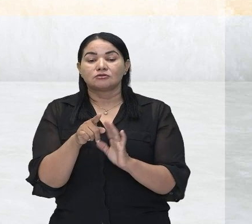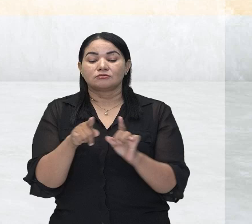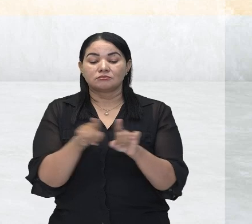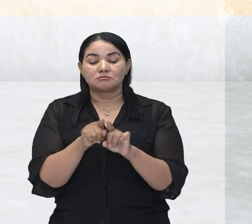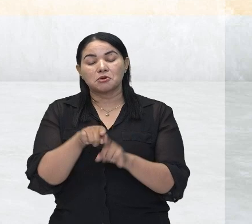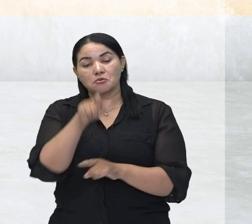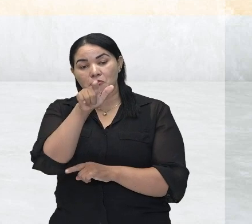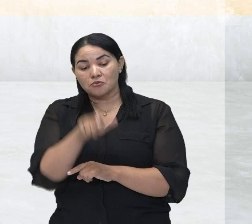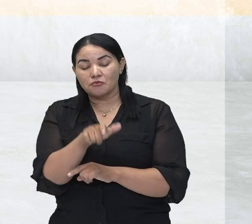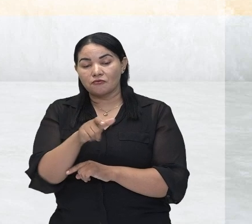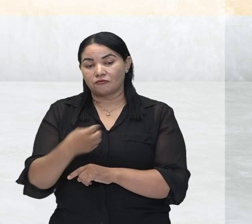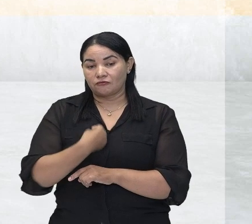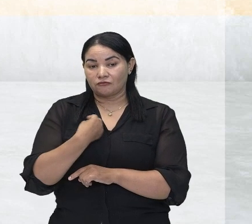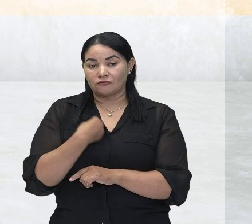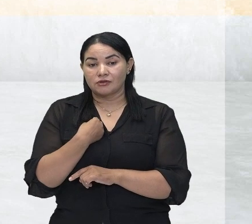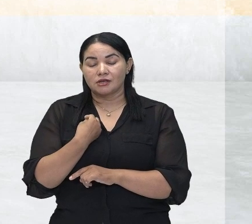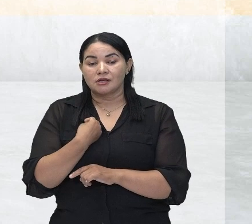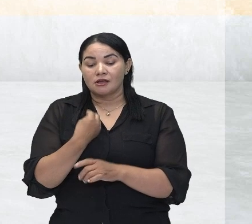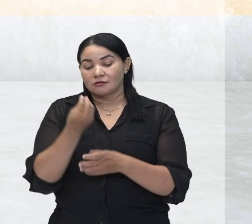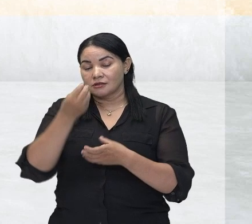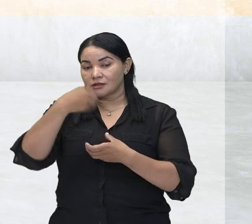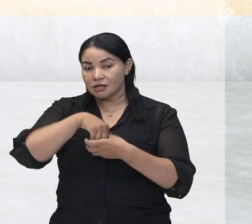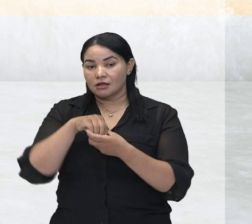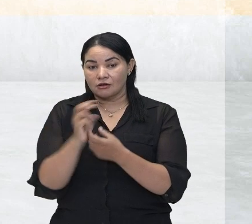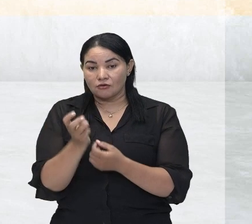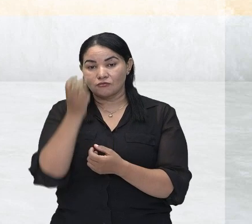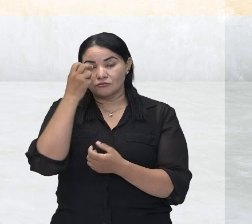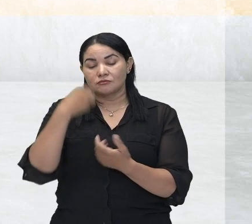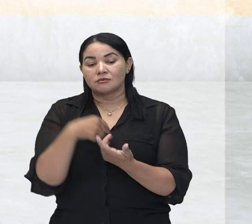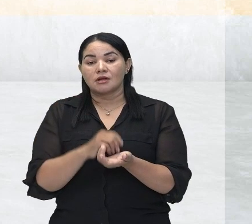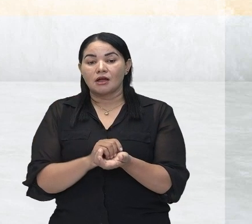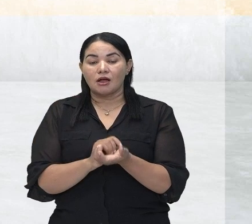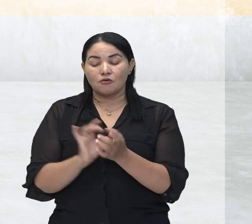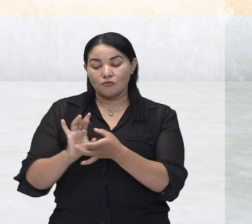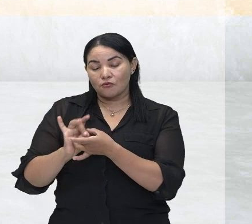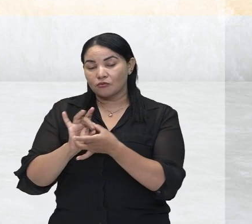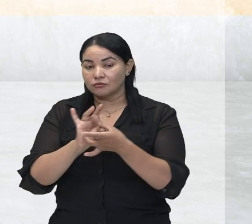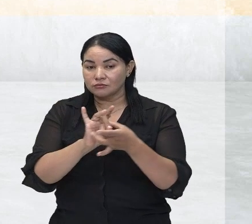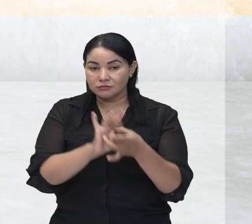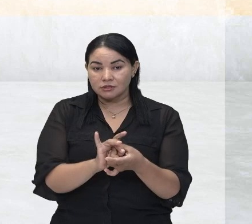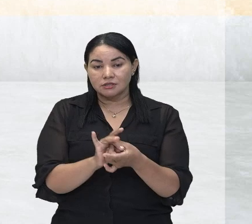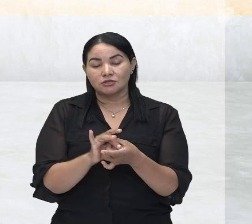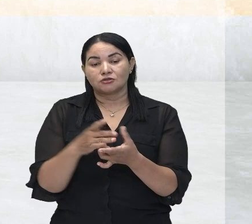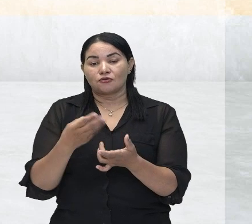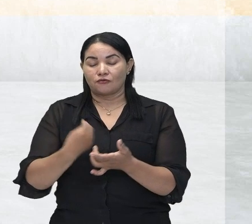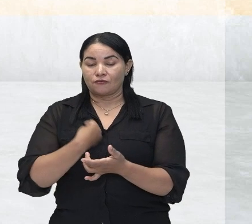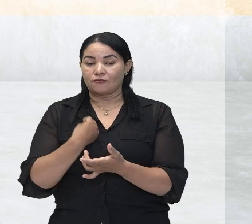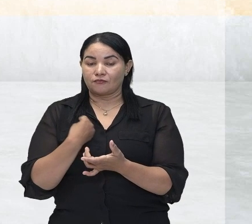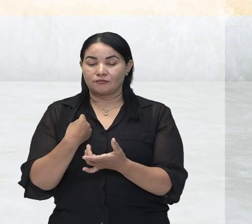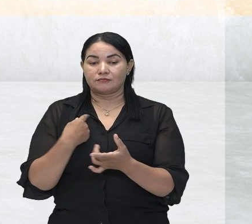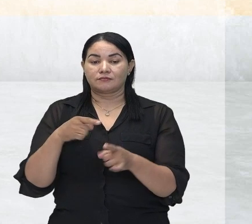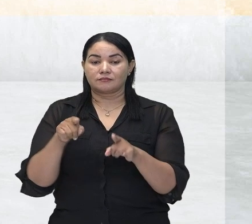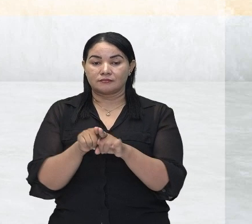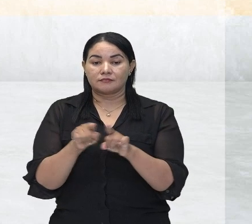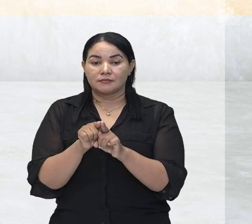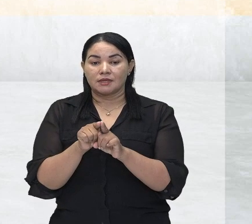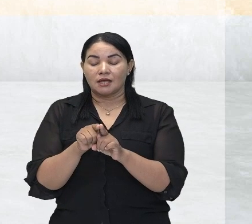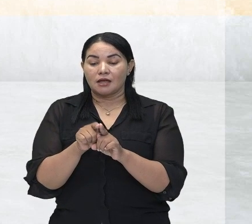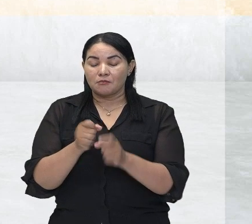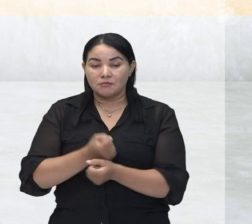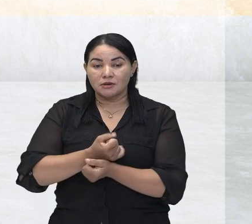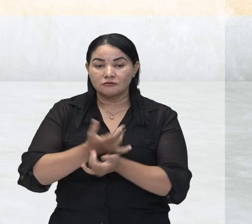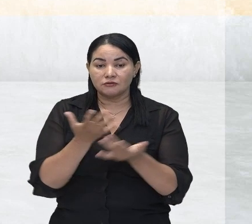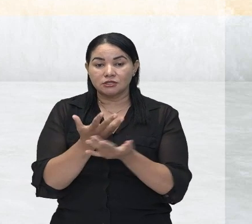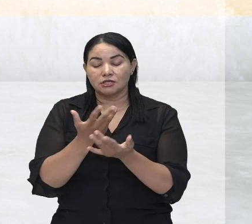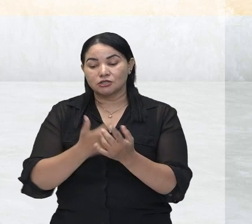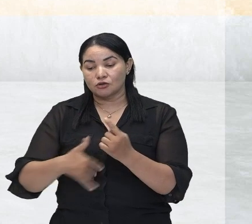dentro, vivendo naquele contexto, naquelas manifestações culturais que